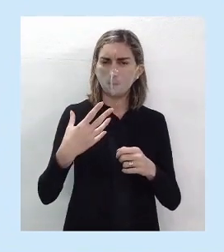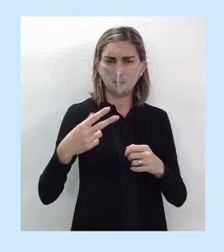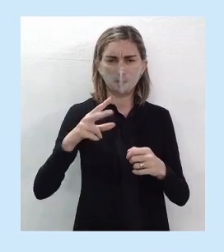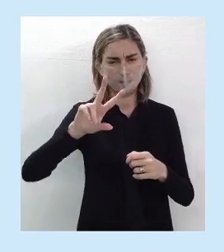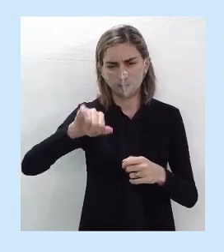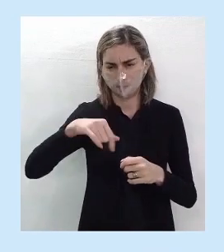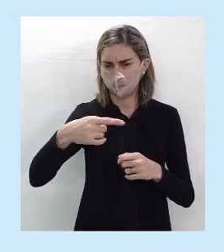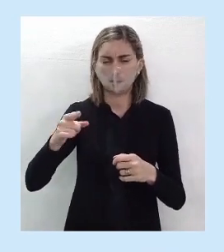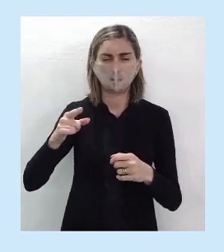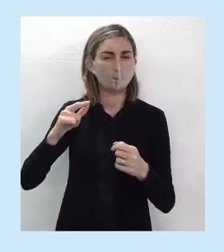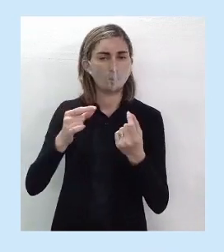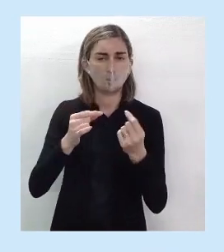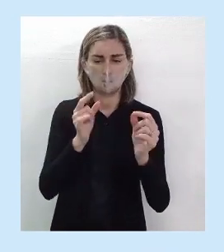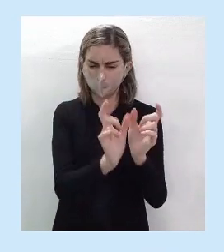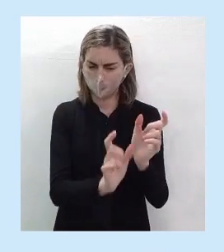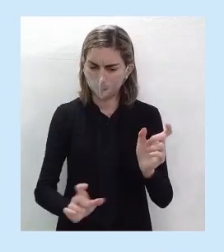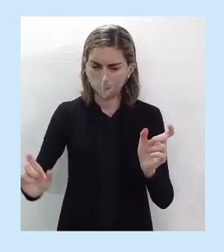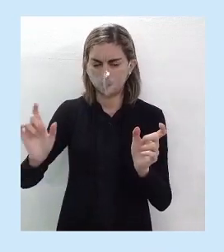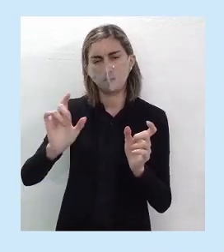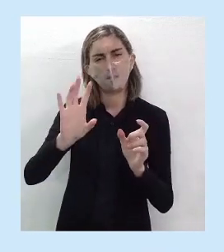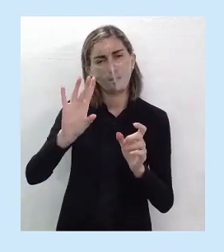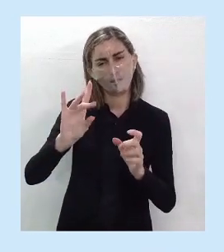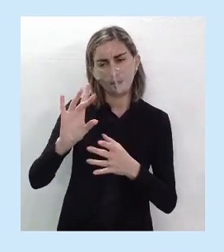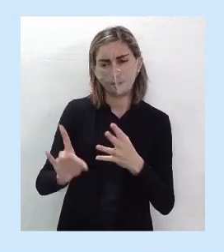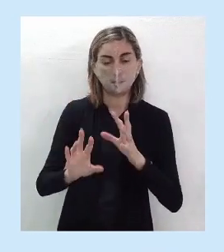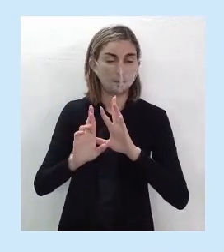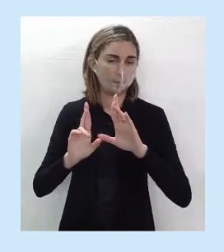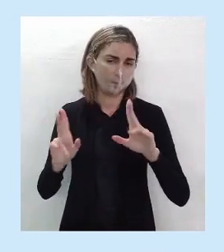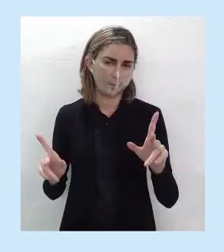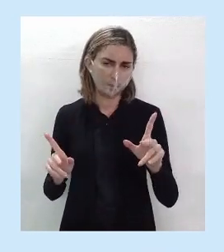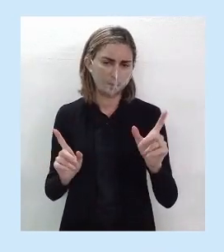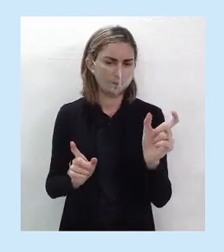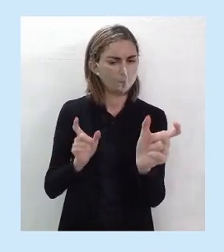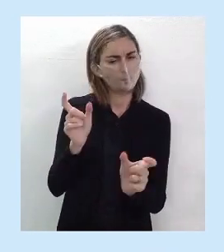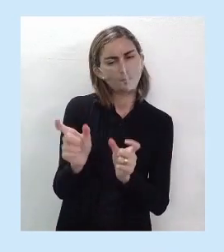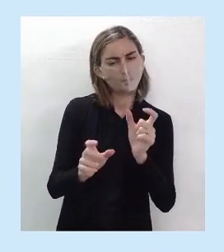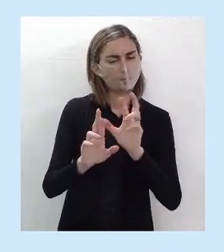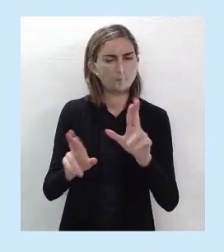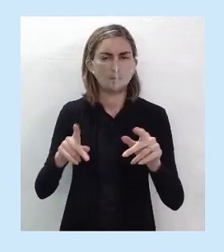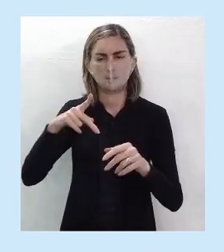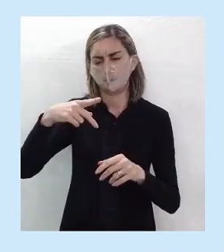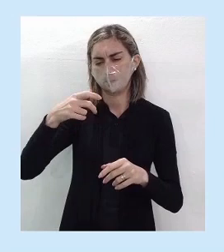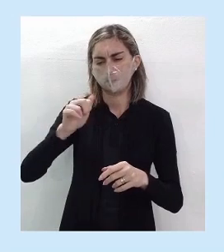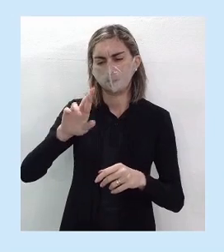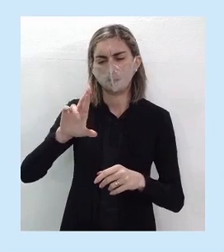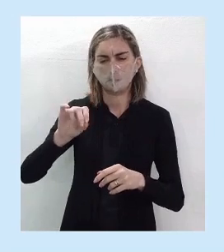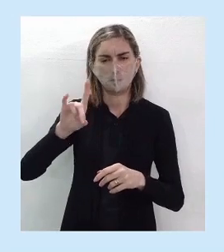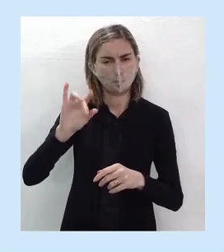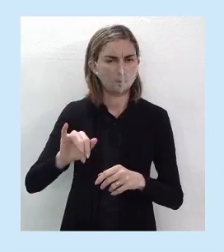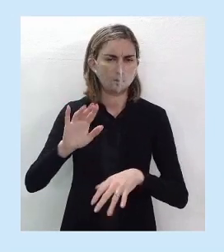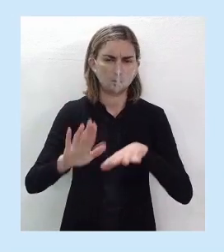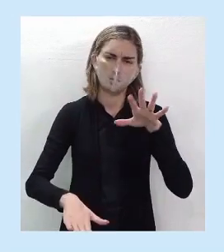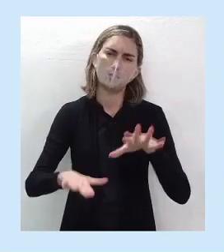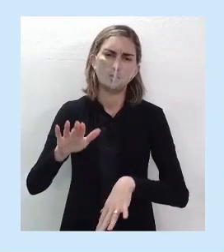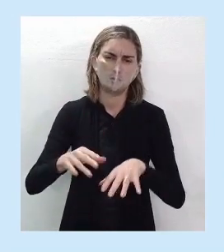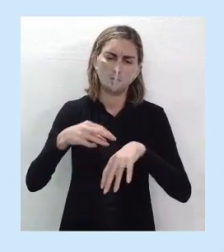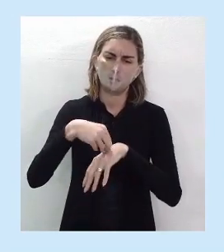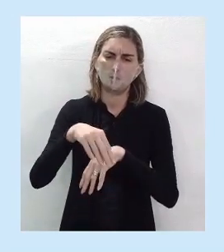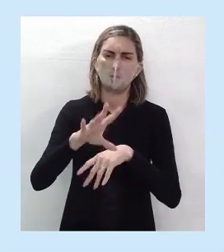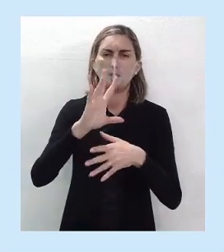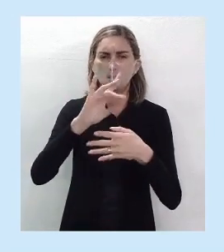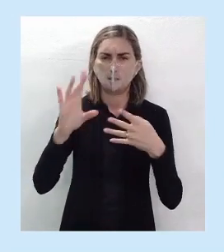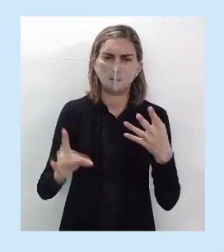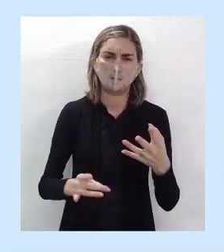dessa vez com um detalhe diferente. As paródias, em geral, elas trazem um detalhe